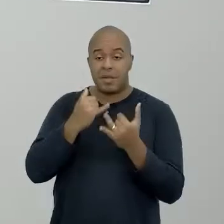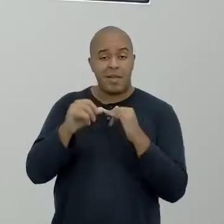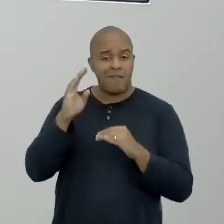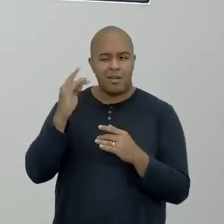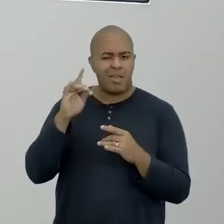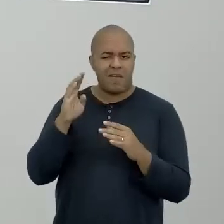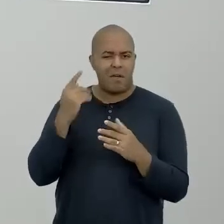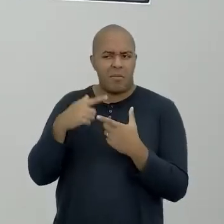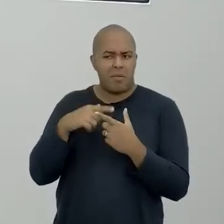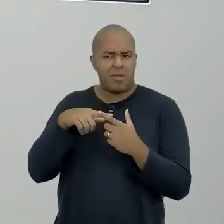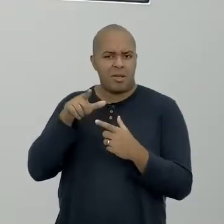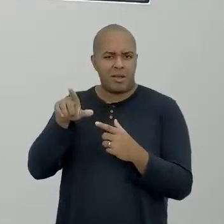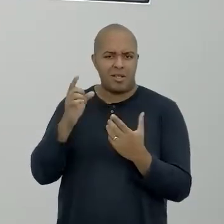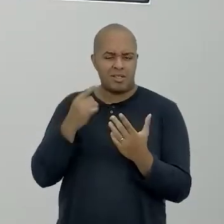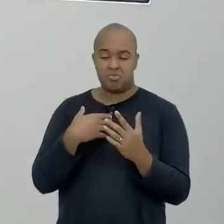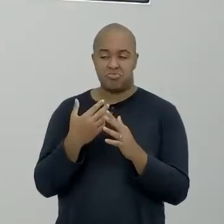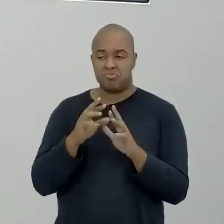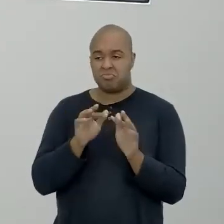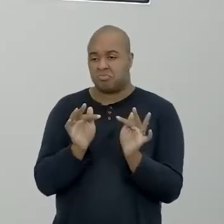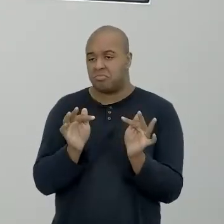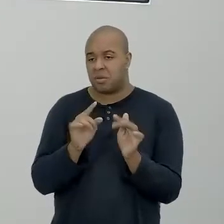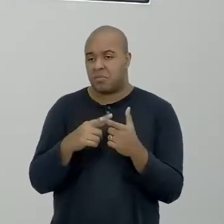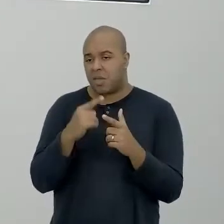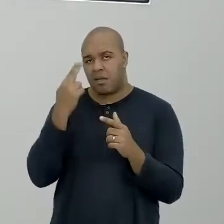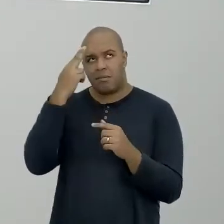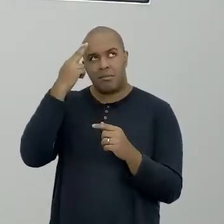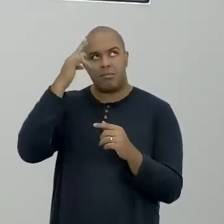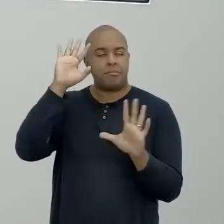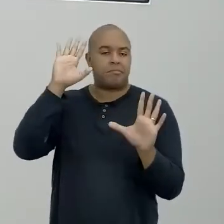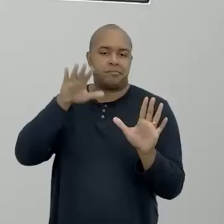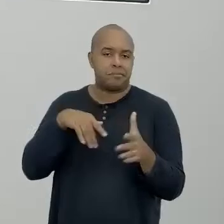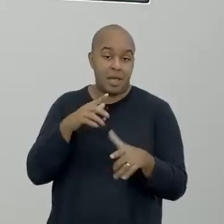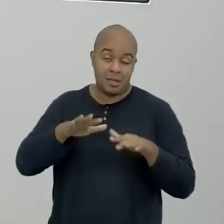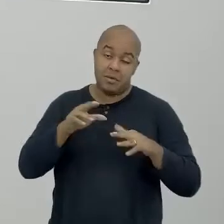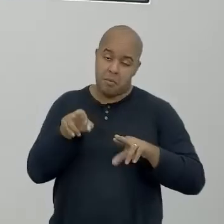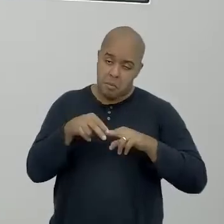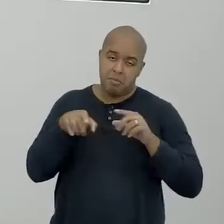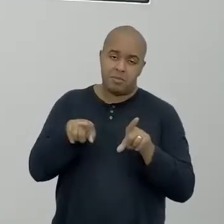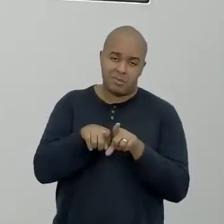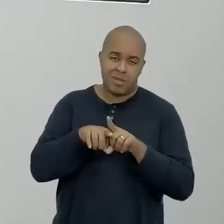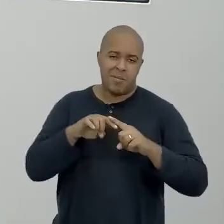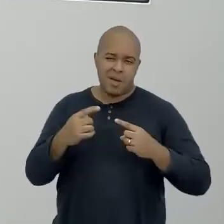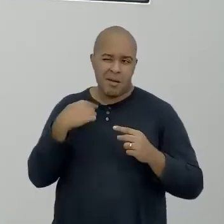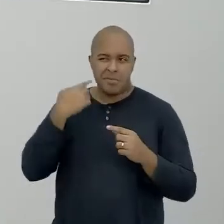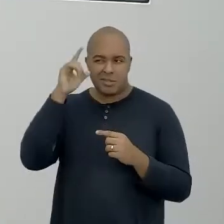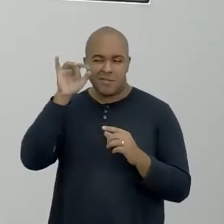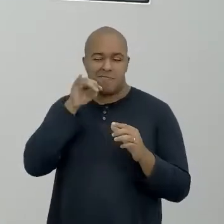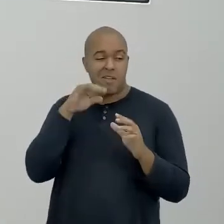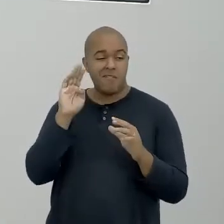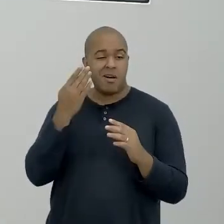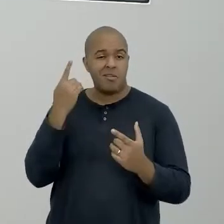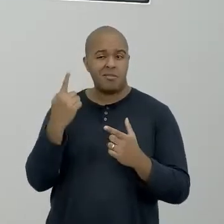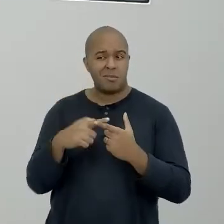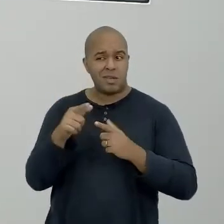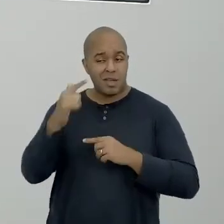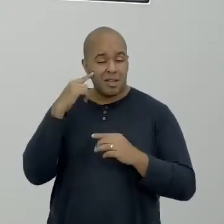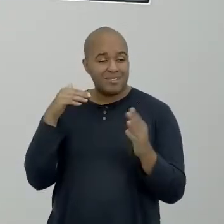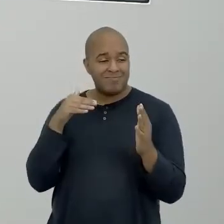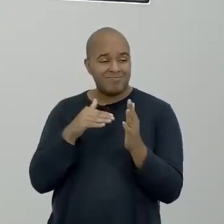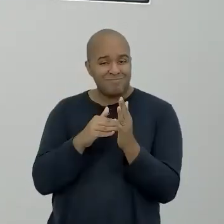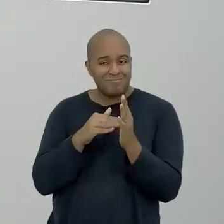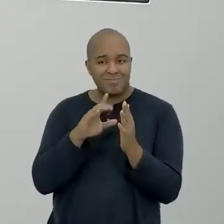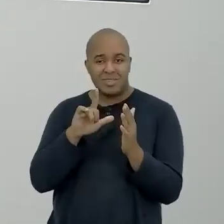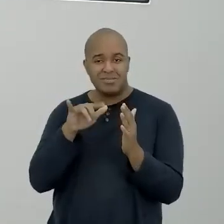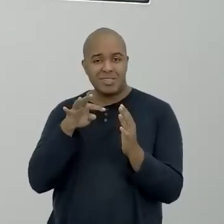falsa porque ela é simplesmente fantasiosa, pode ser por isso também, mas é uma ideia falsa porque ela é limitada,